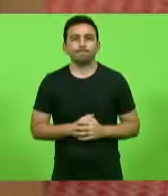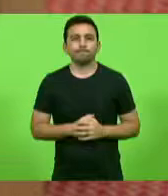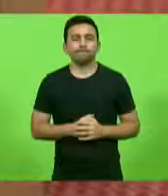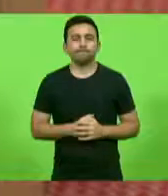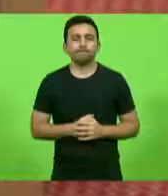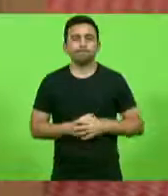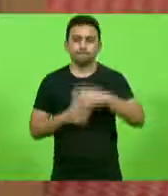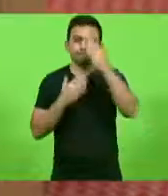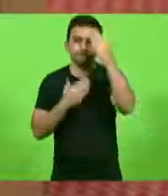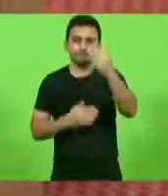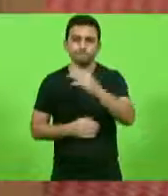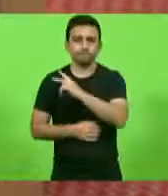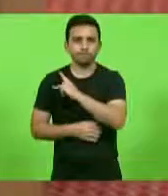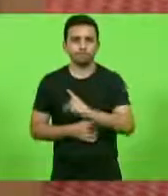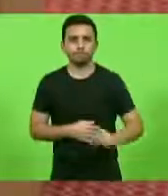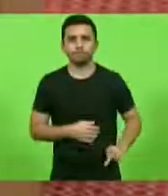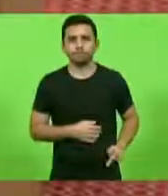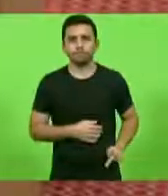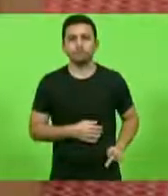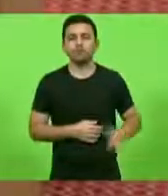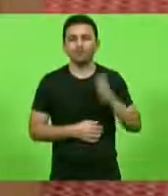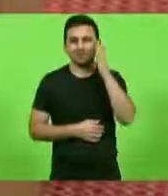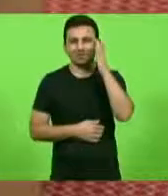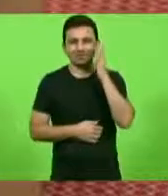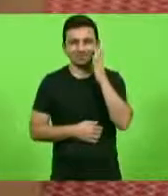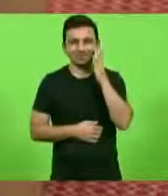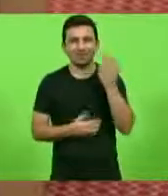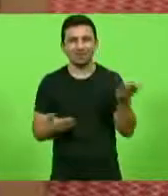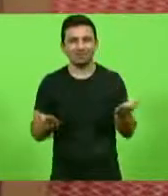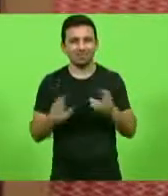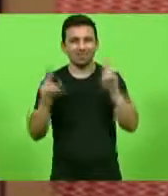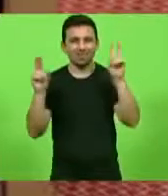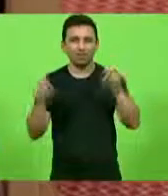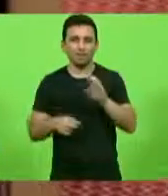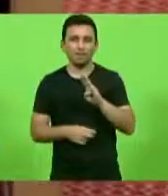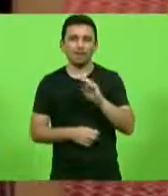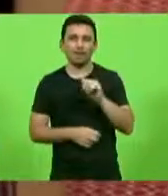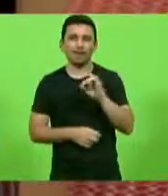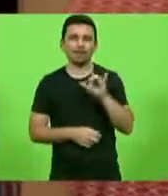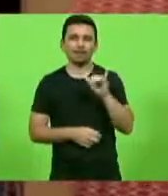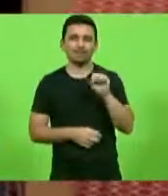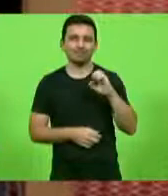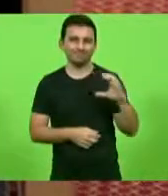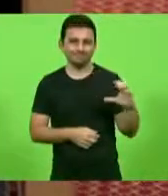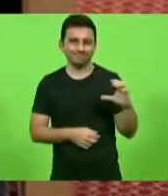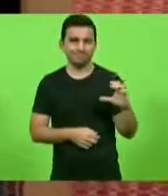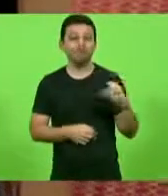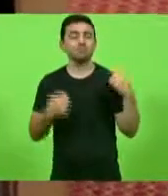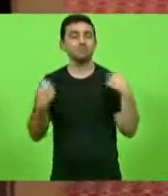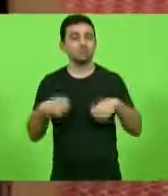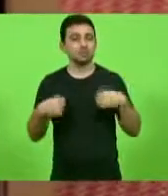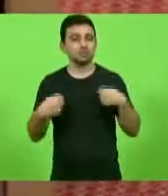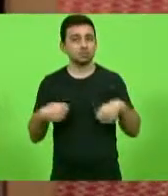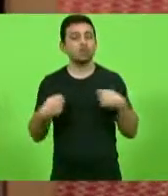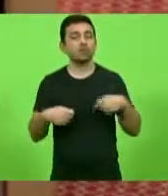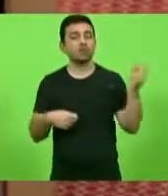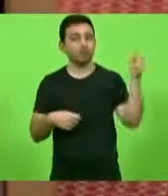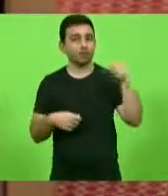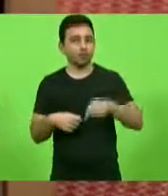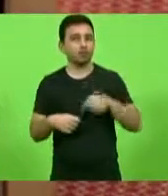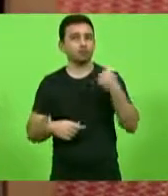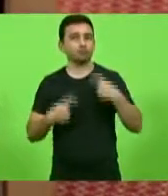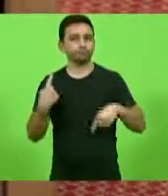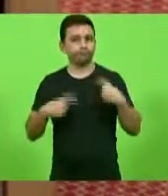Obrigado, senhor presidente. Eu acho que essa questão do Badesc, nós tínhamos que trazer para um debate para